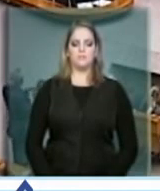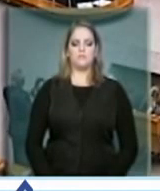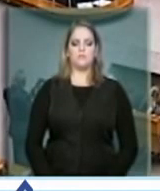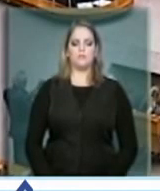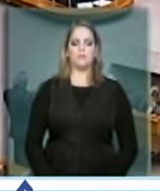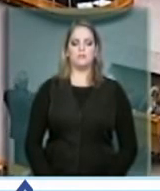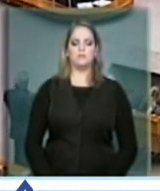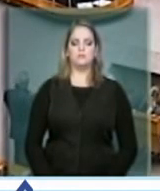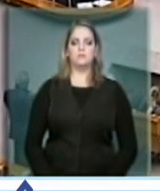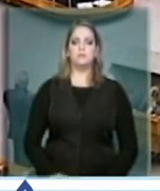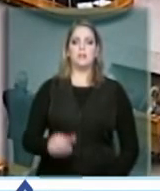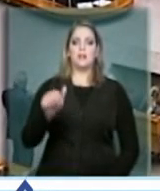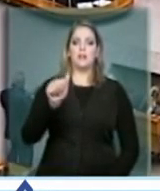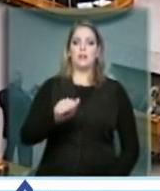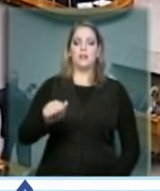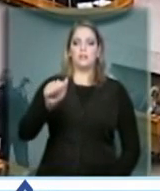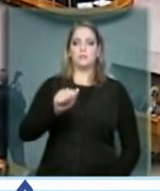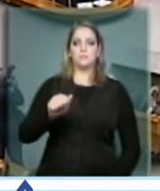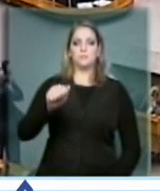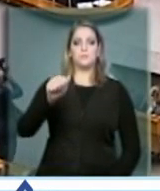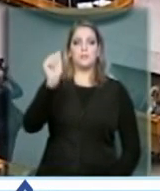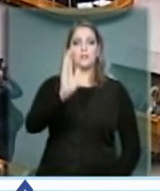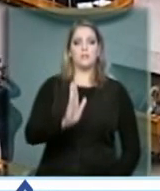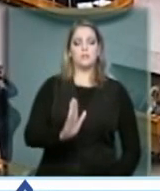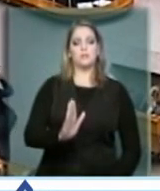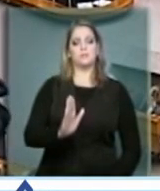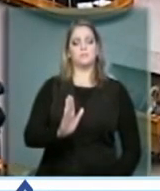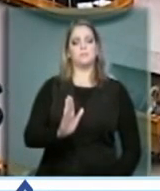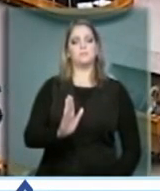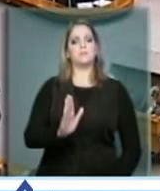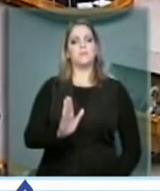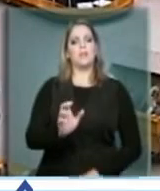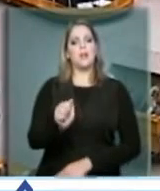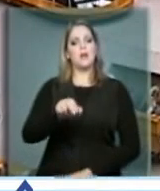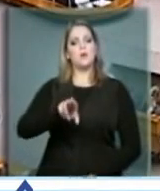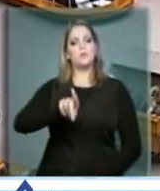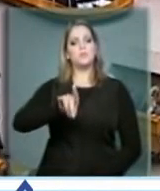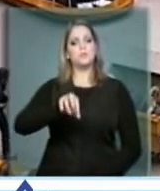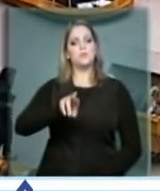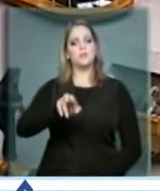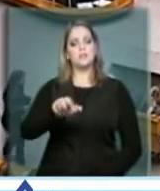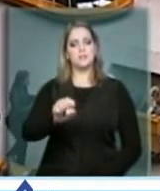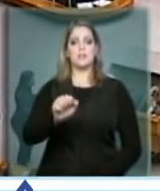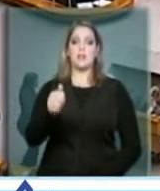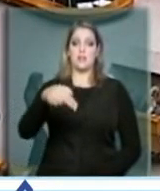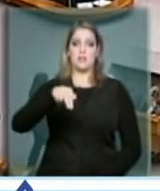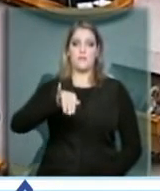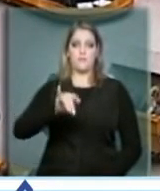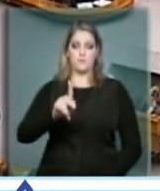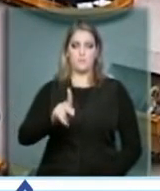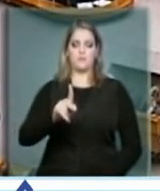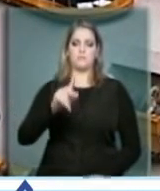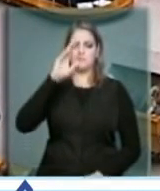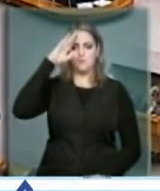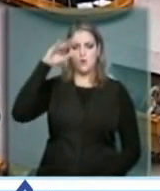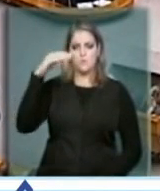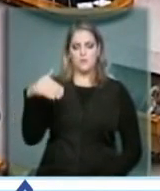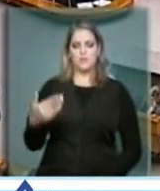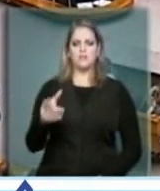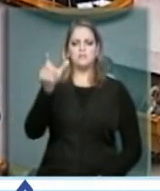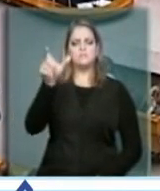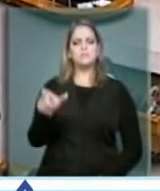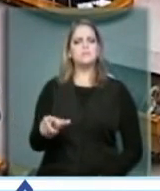homenagear a Associação Nacional dos Auditores Fiscais da Receita Federal, ANFIP, oferece-nos a oportunidade de refletir como essa categoria